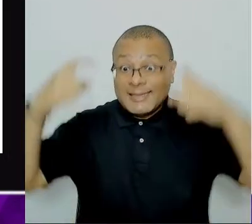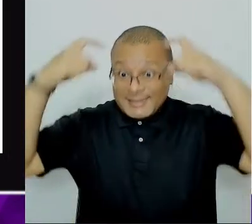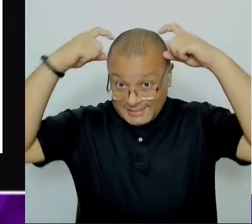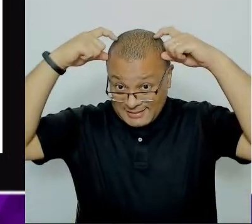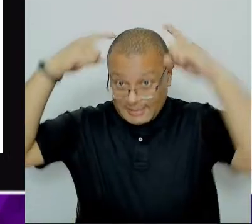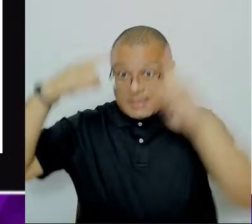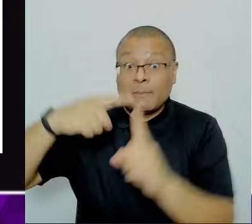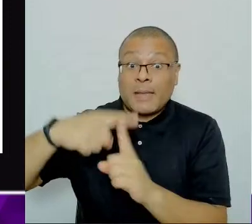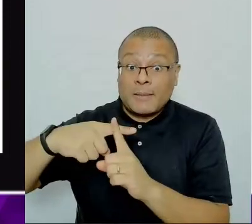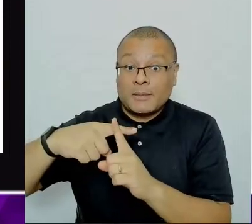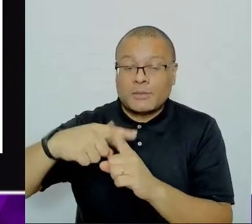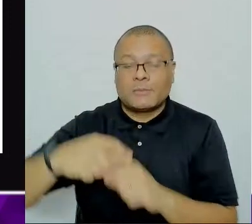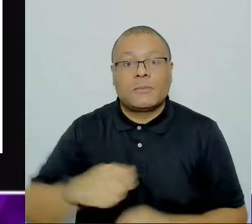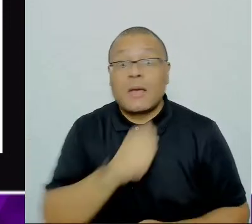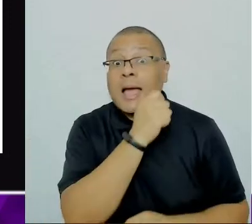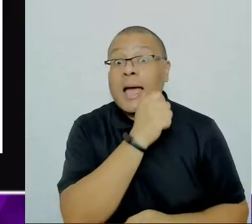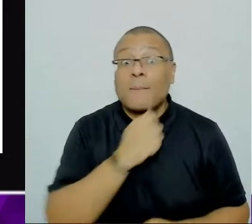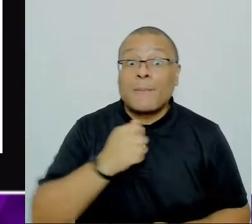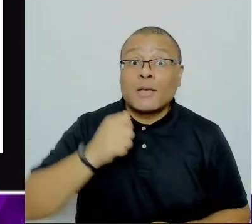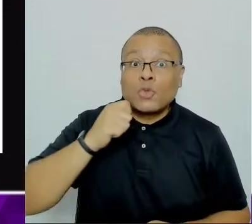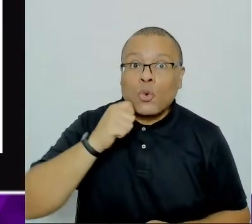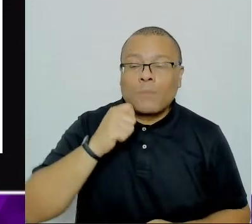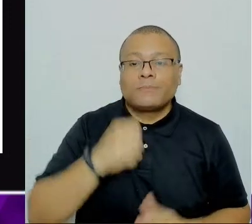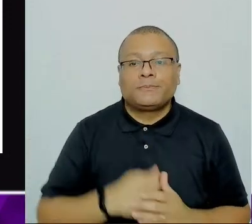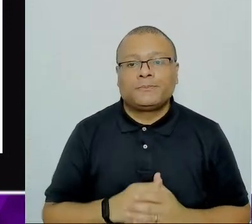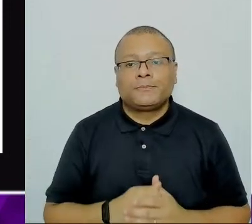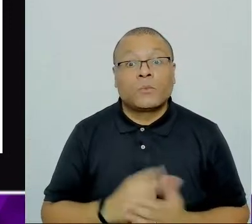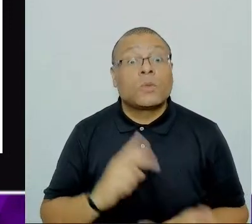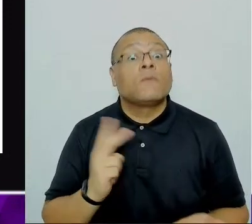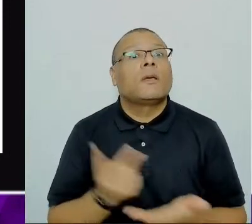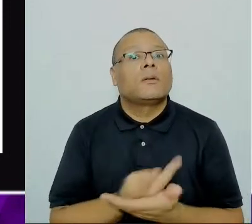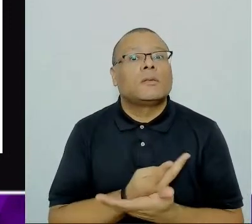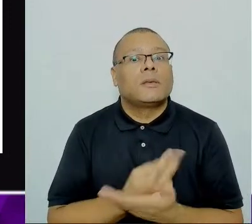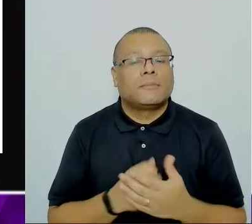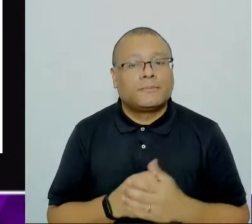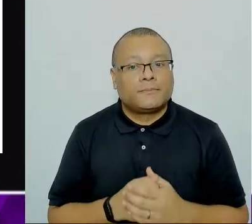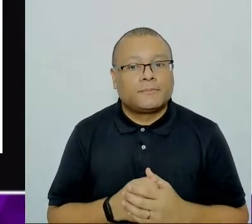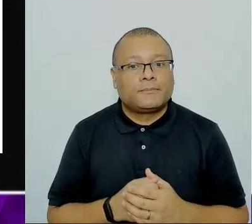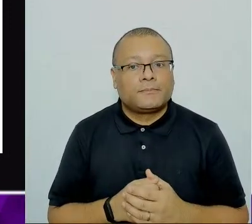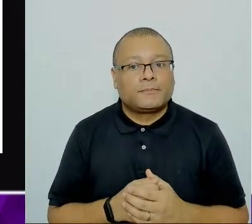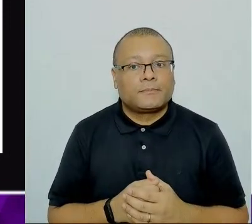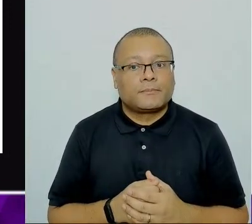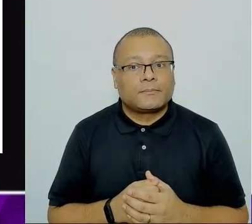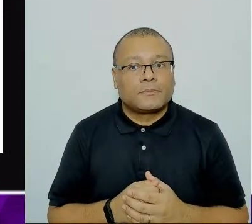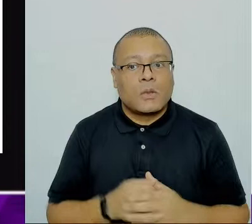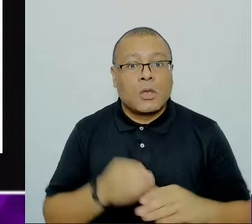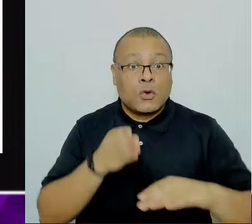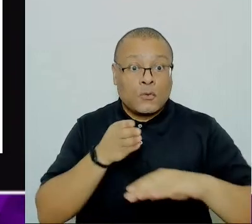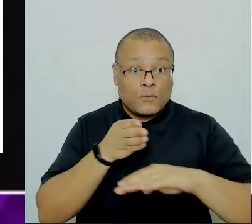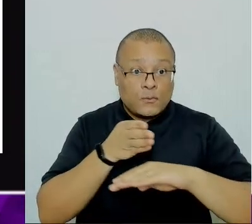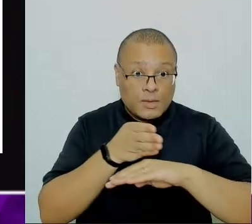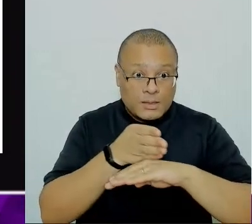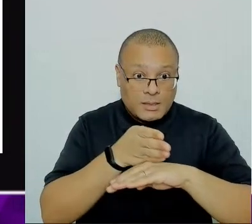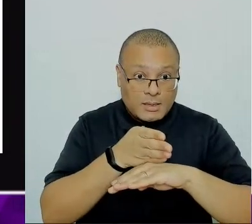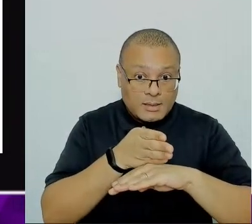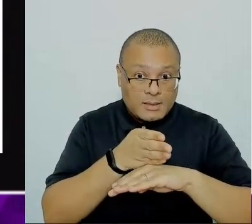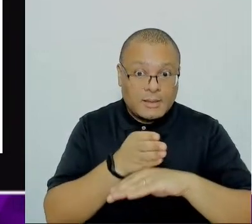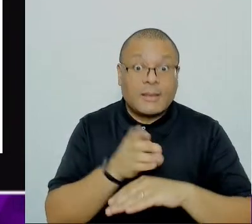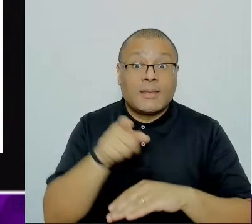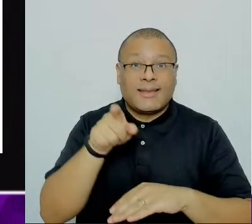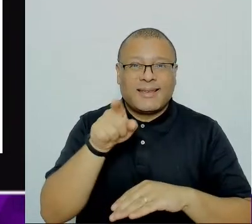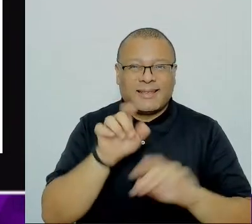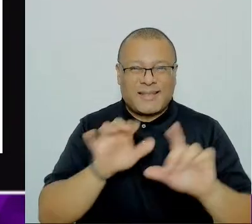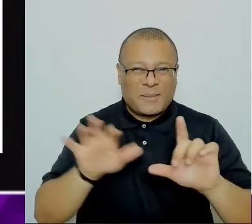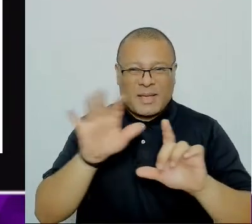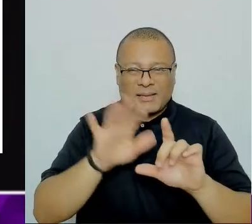Amazon Prime, o que vai acontecer aqui para mim? Eu vou ter que entrar na plataforma do Disney Plus, só que eu vou começar